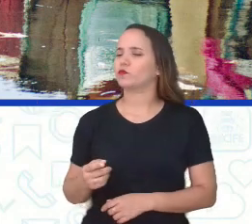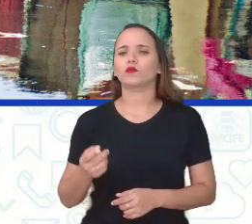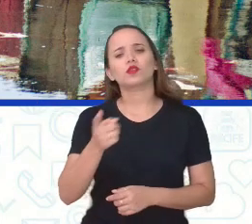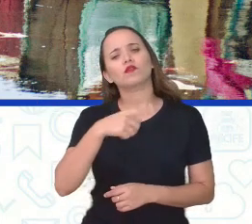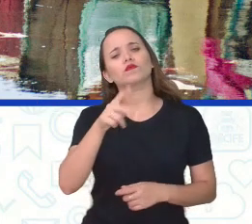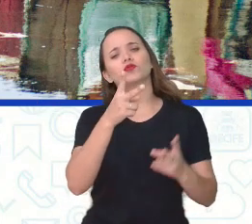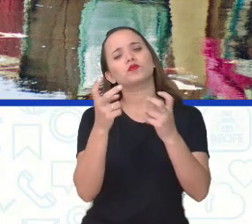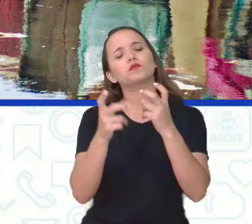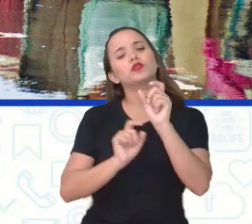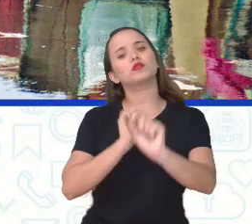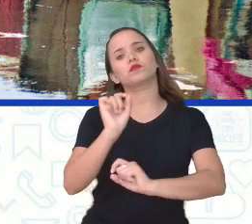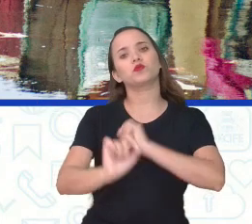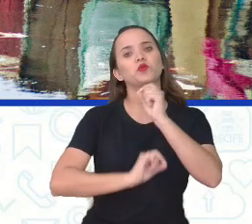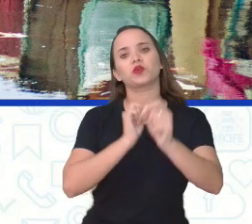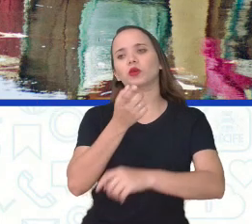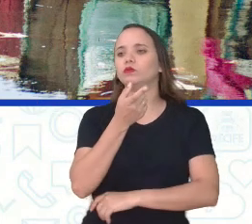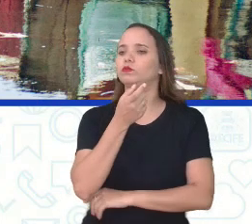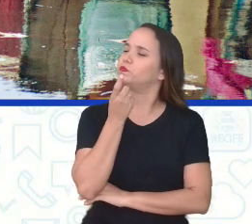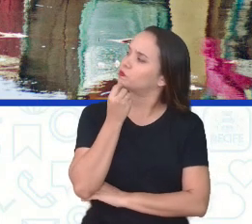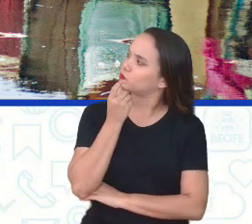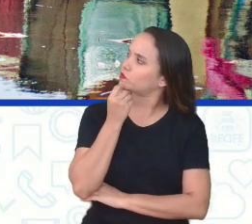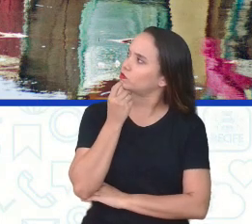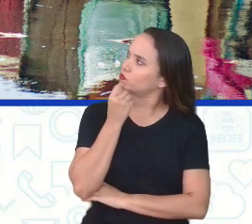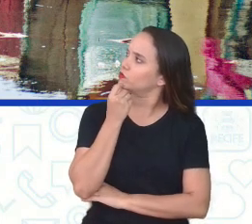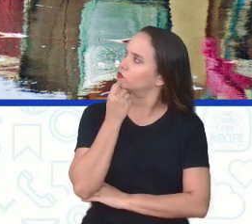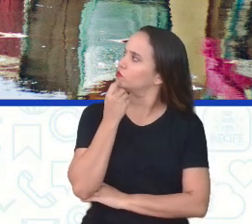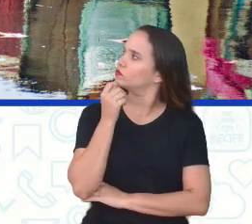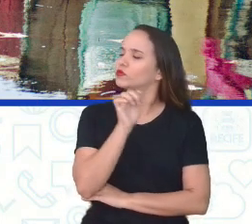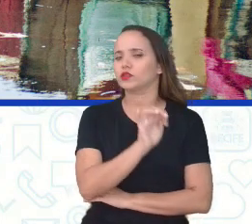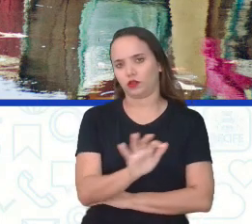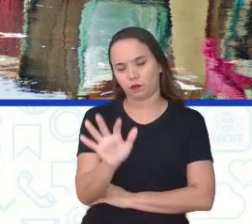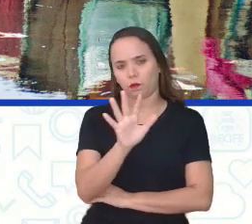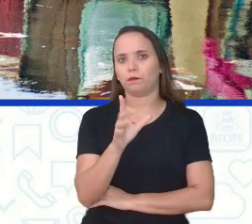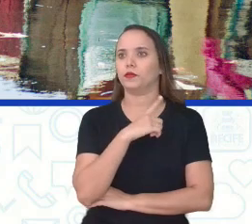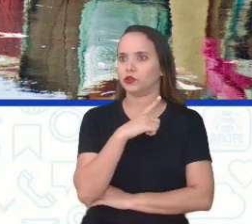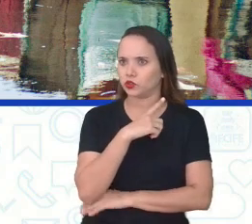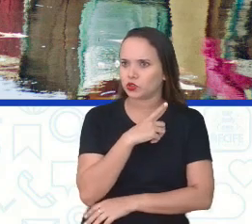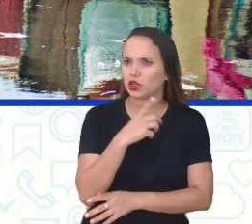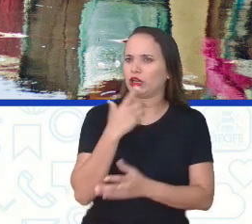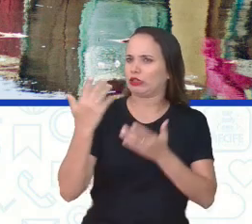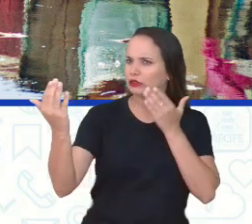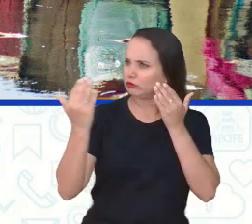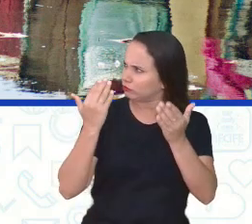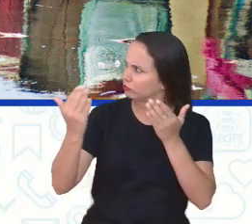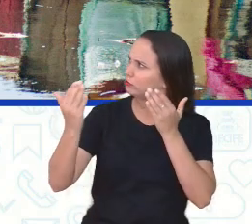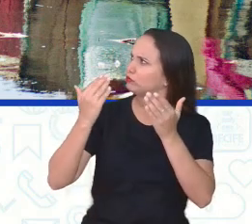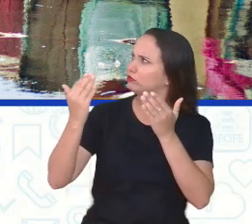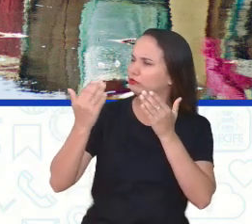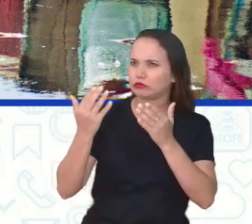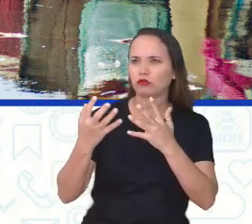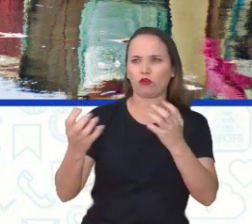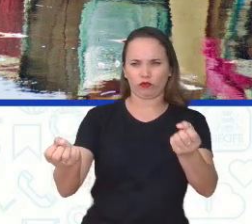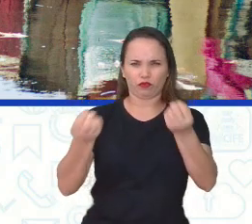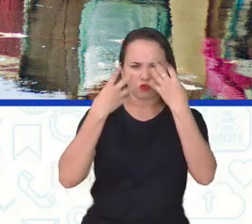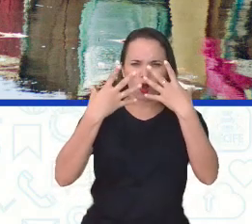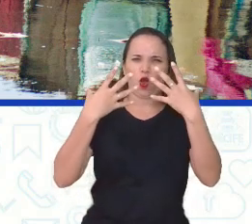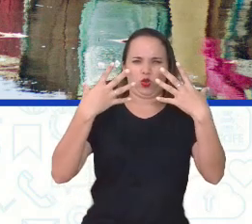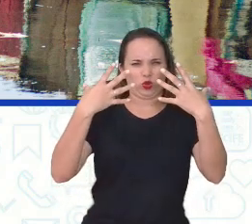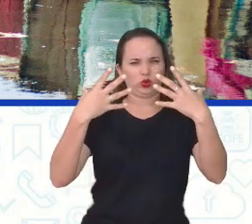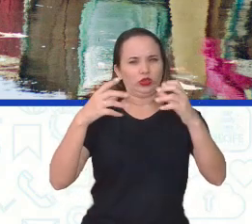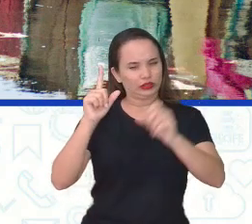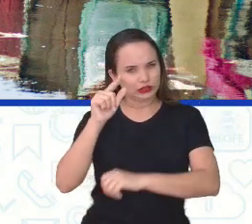conseguem perceber? São imagens bastante contrastantes, né? A gente consegue ver